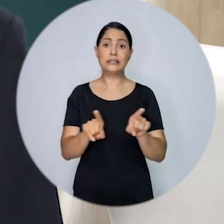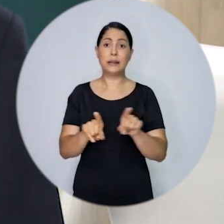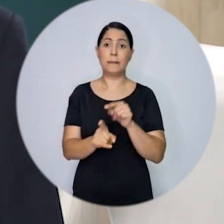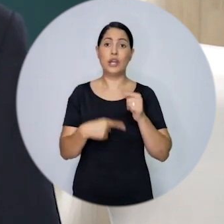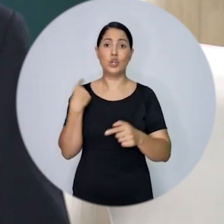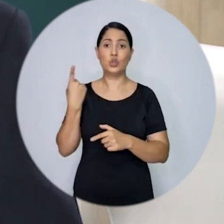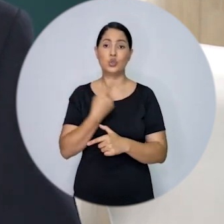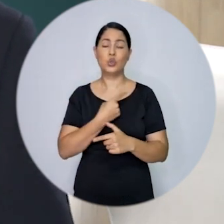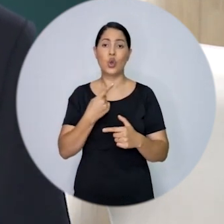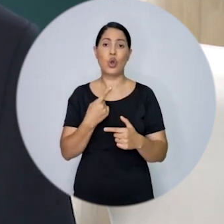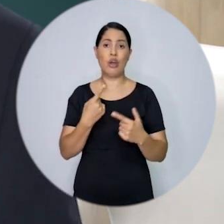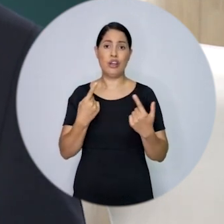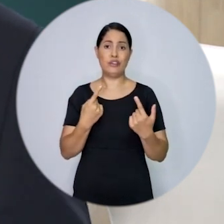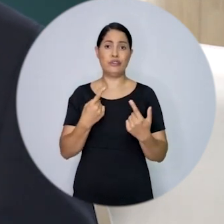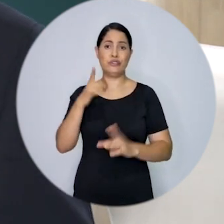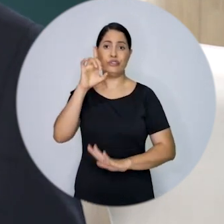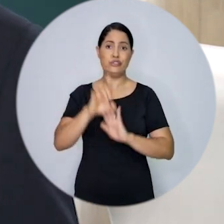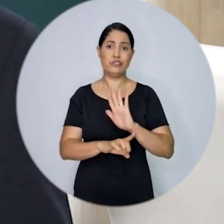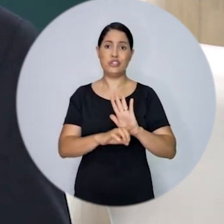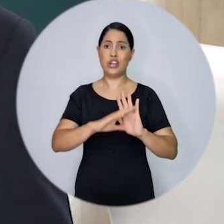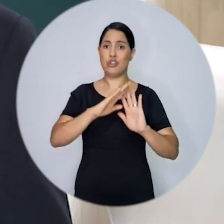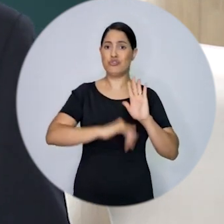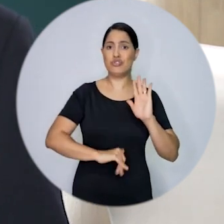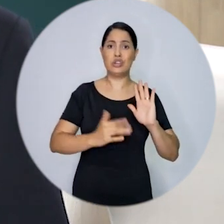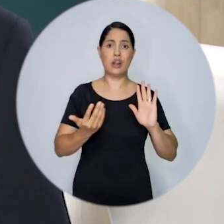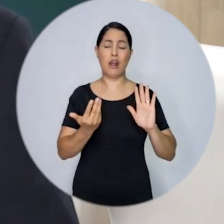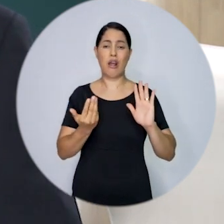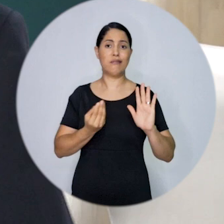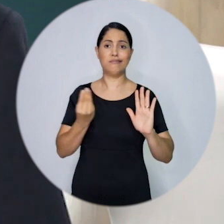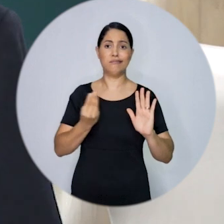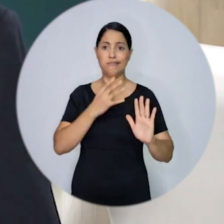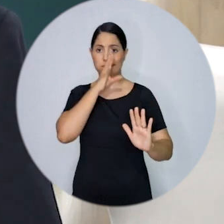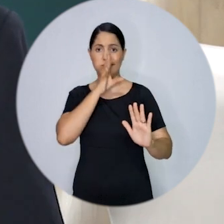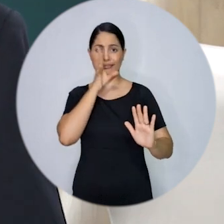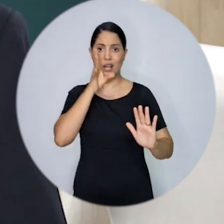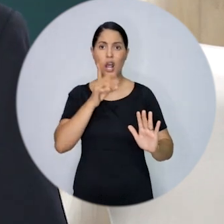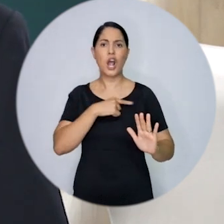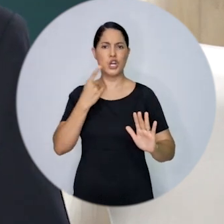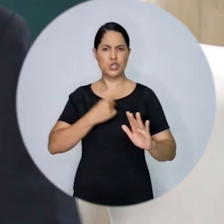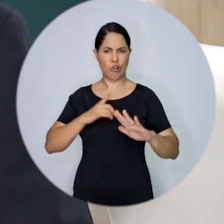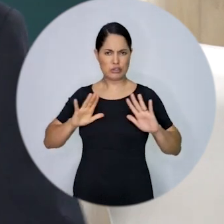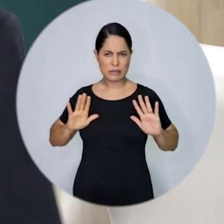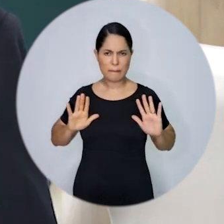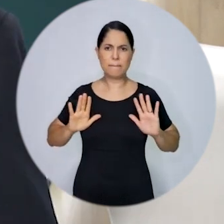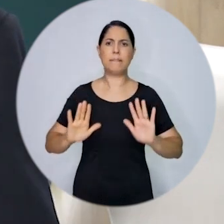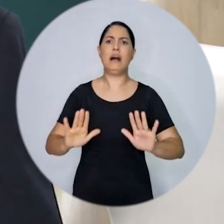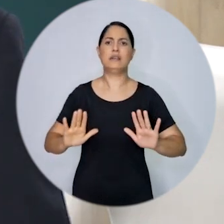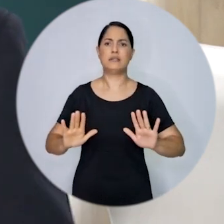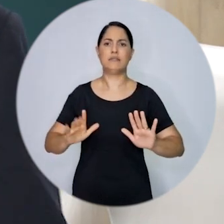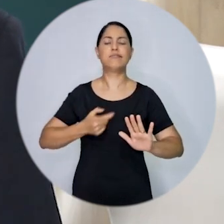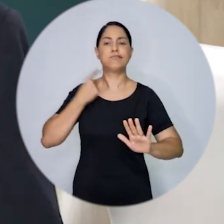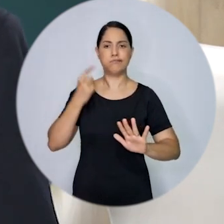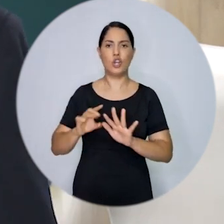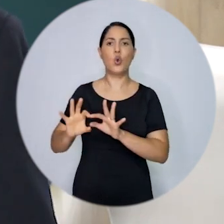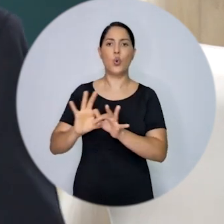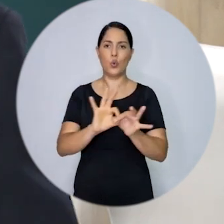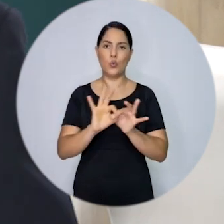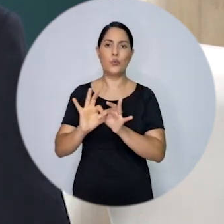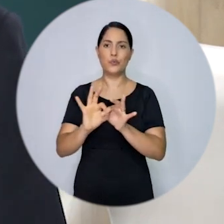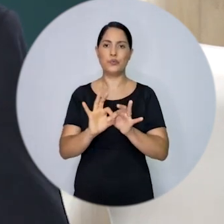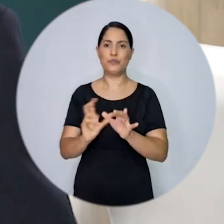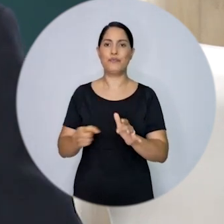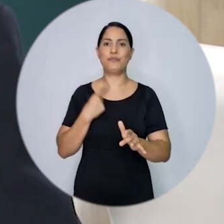As violações contra as nossas prerrogativas já iam longe demais e nós dissemos um basta, unindo a